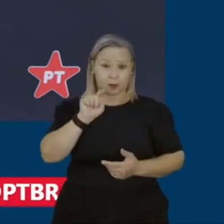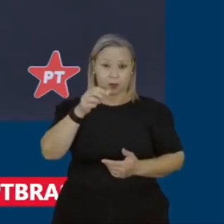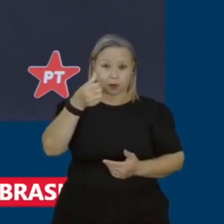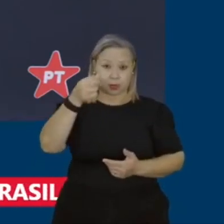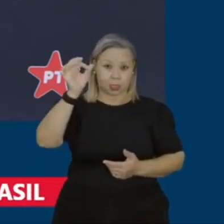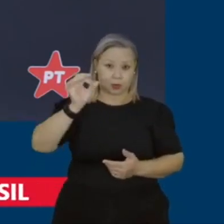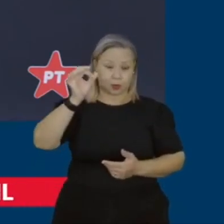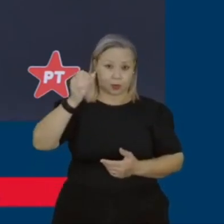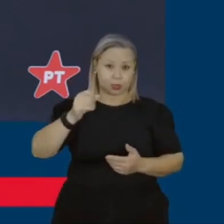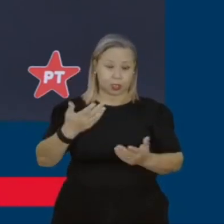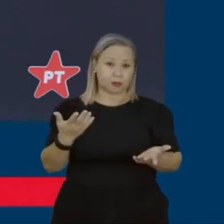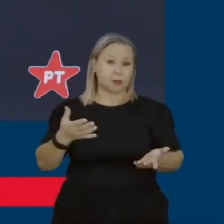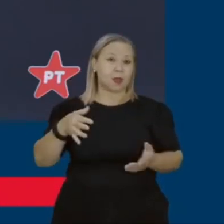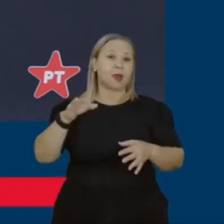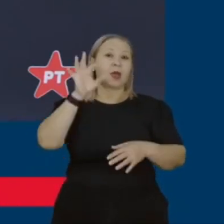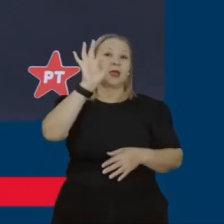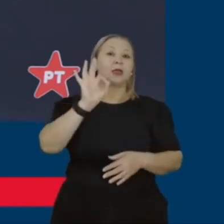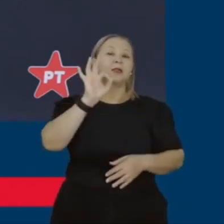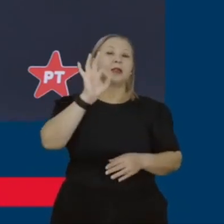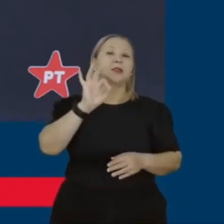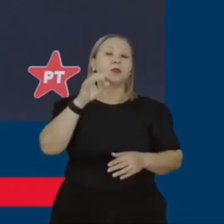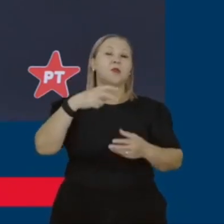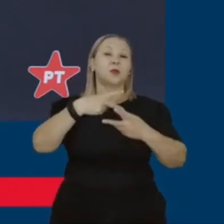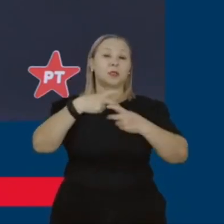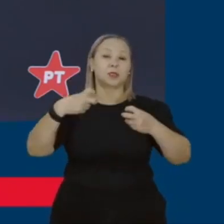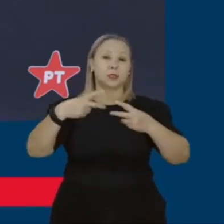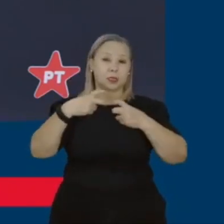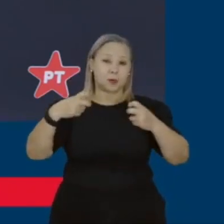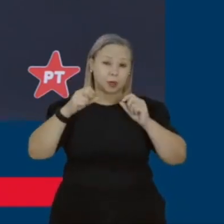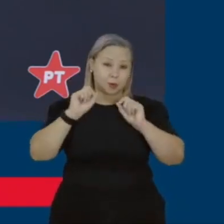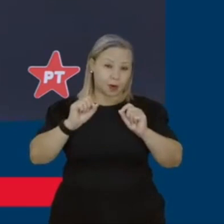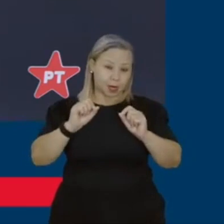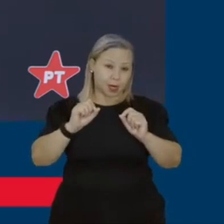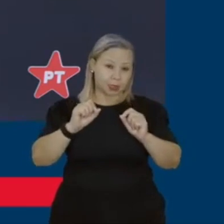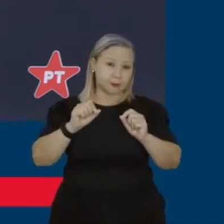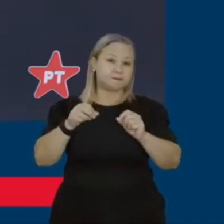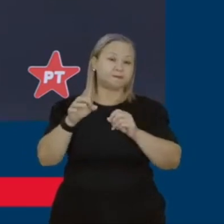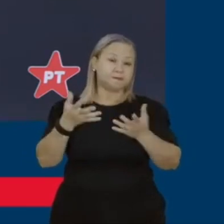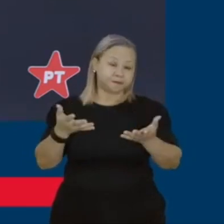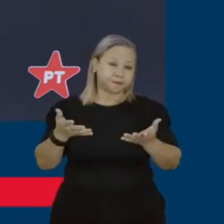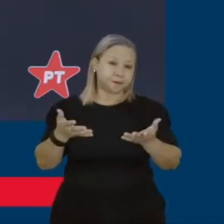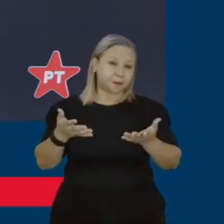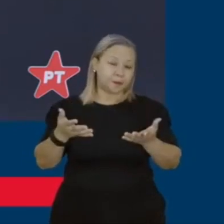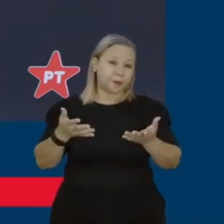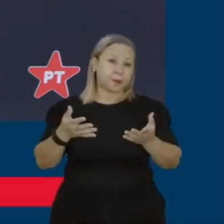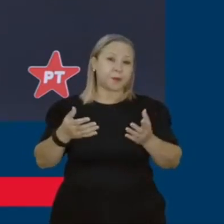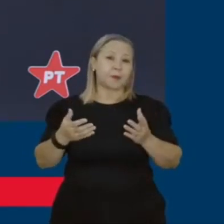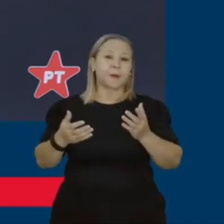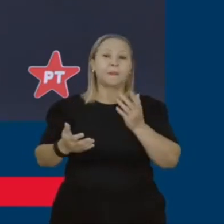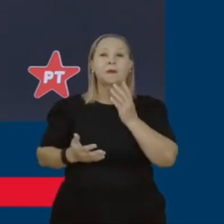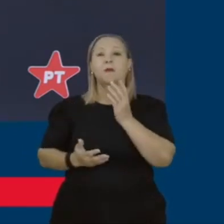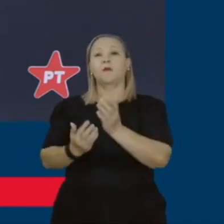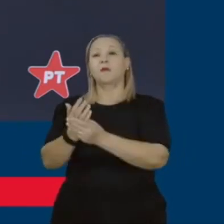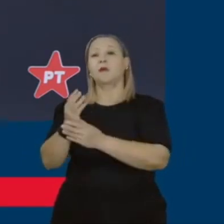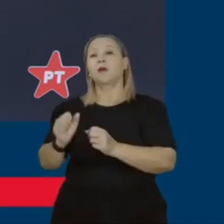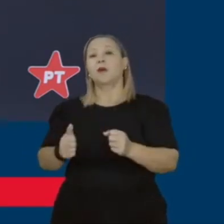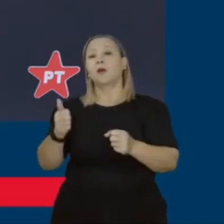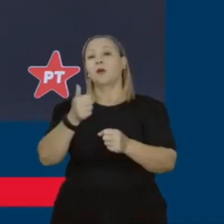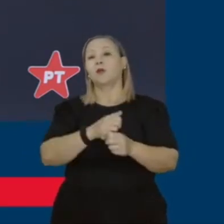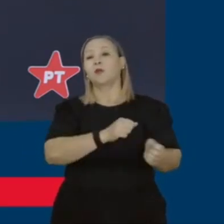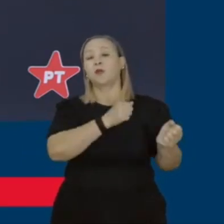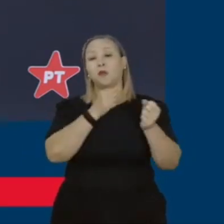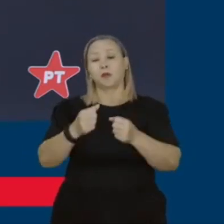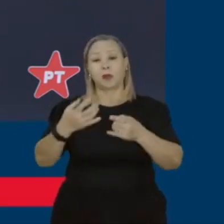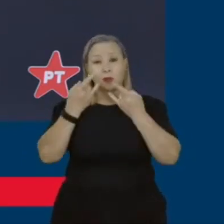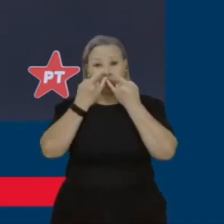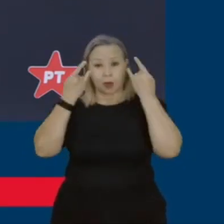63,6% das ações da Petrobras, não as ordinárias, mas das ações de uma maneira geral, na mão do capital